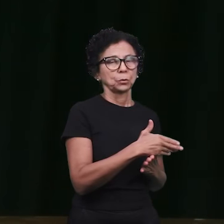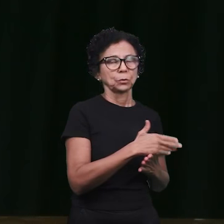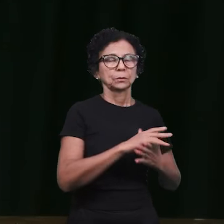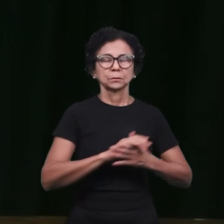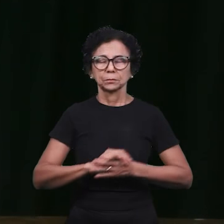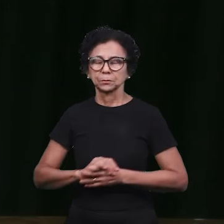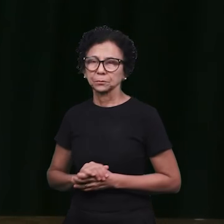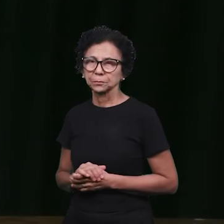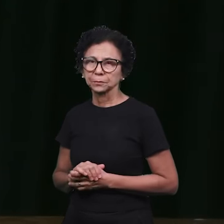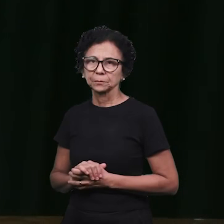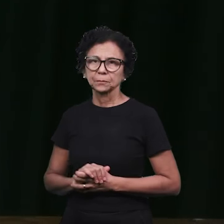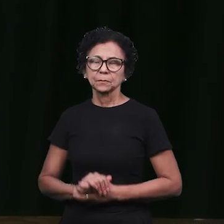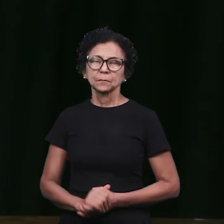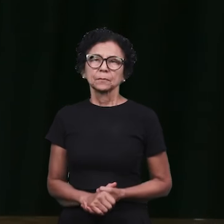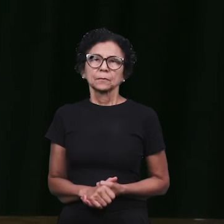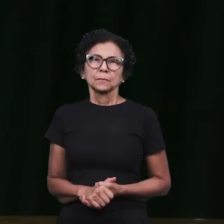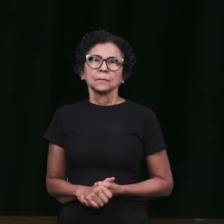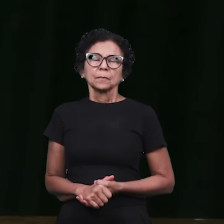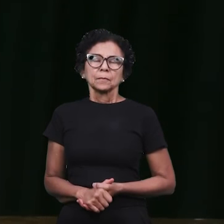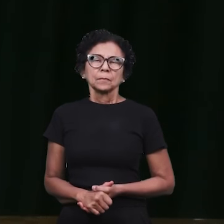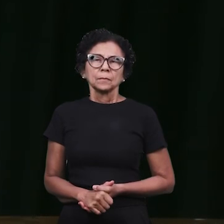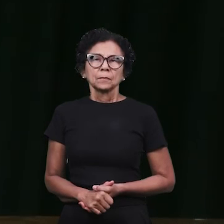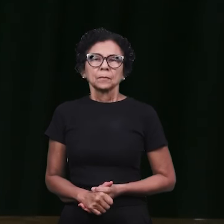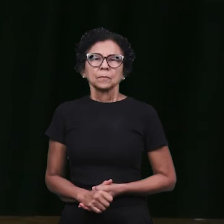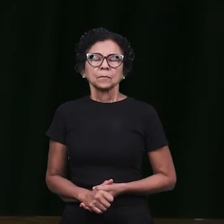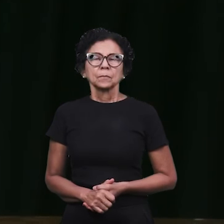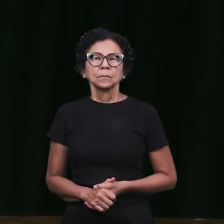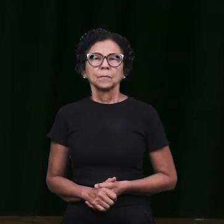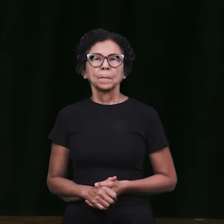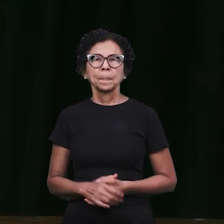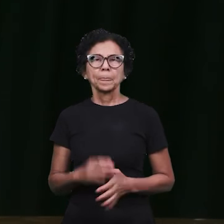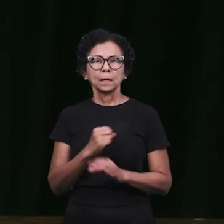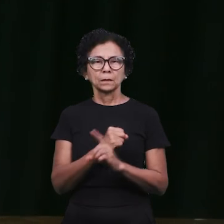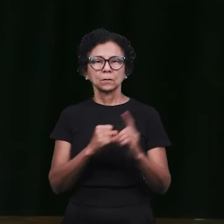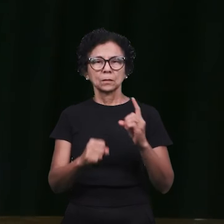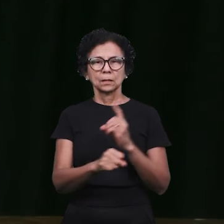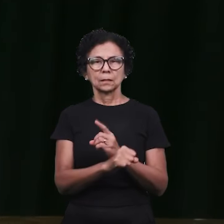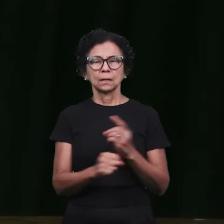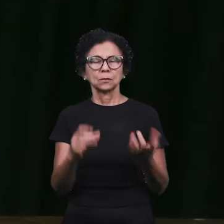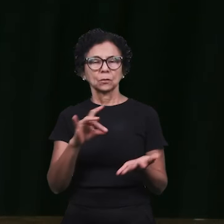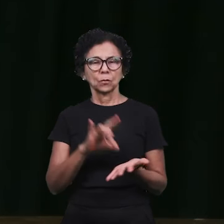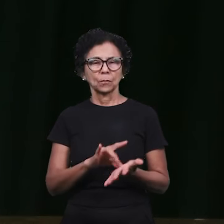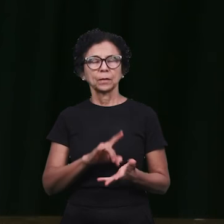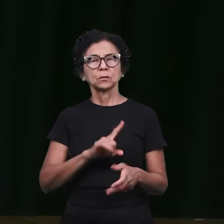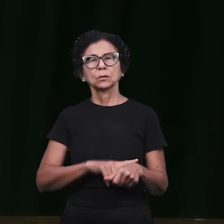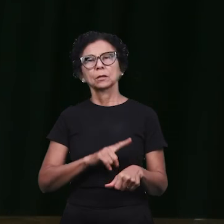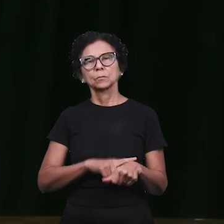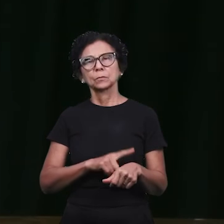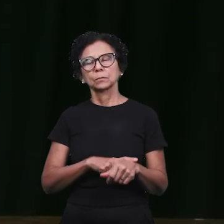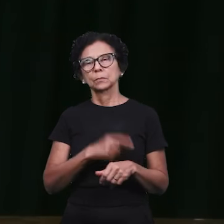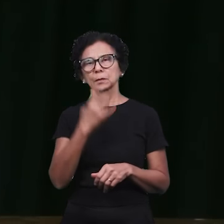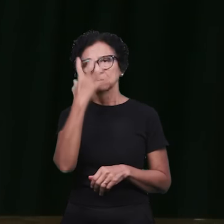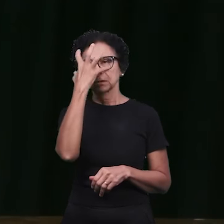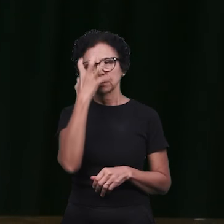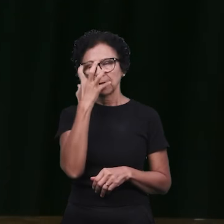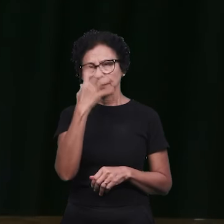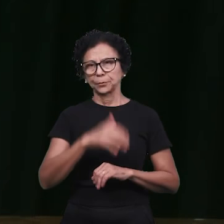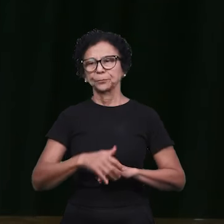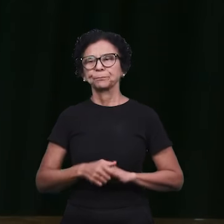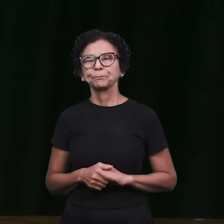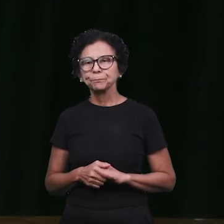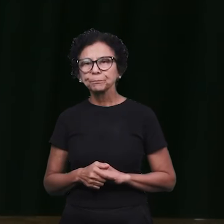hoje, infelizmente, nós estamos num momento muito sério na vida do mundo e aquilo que